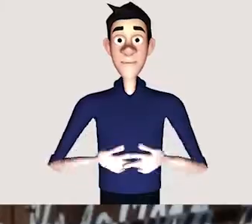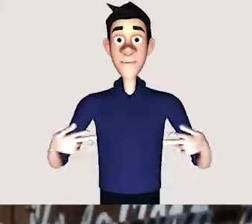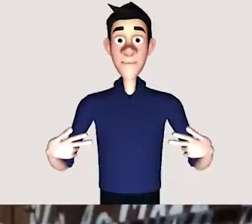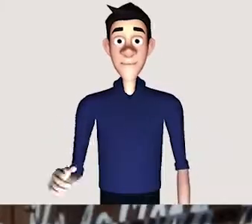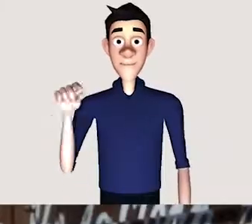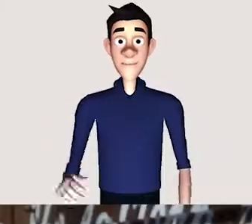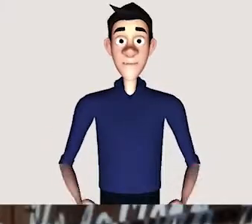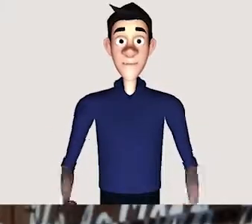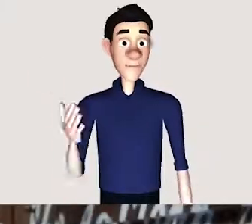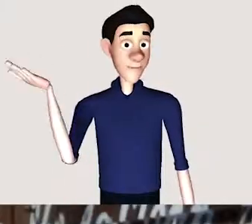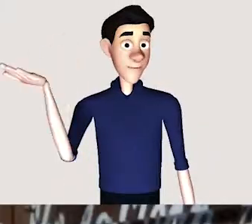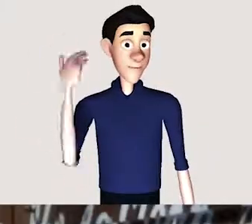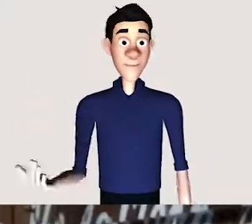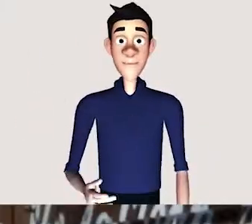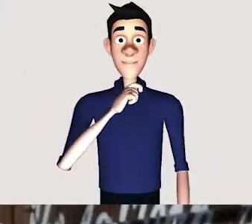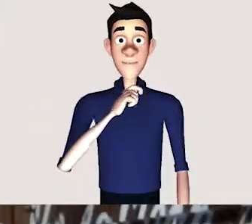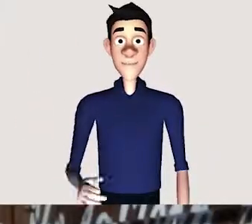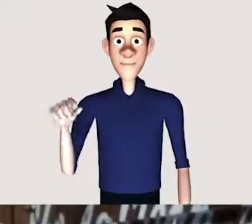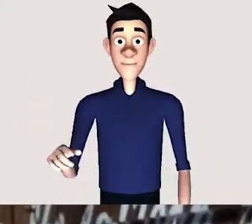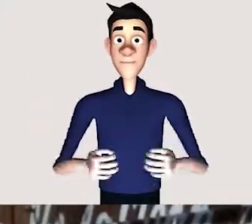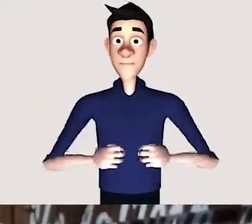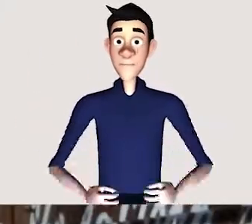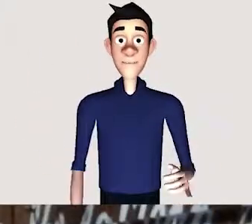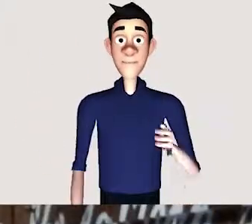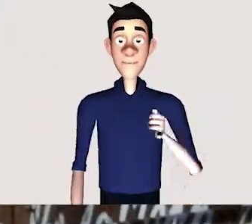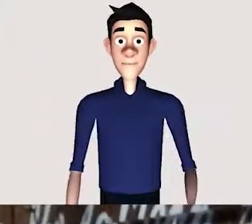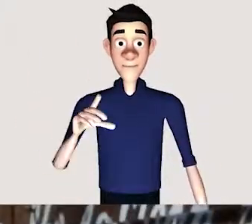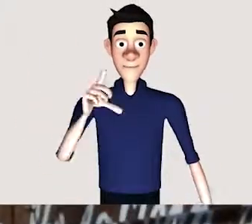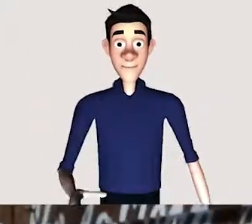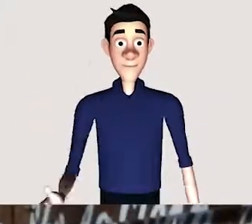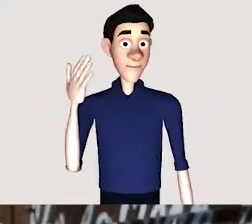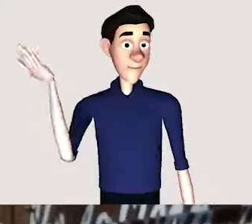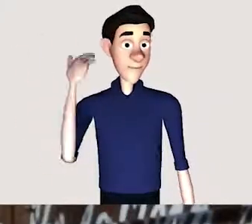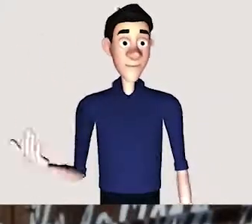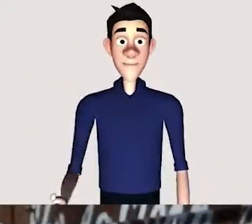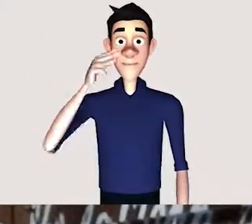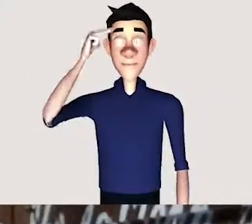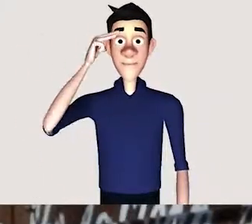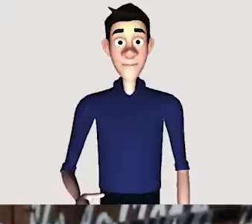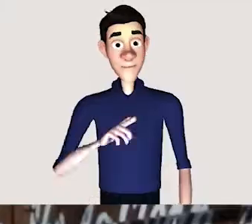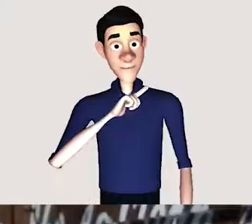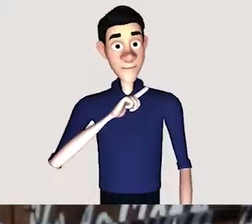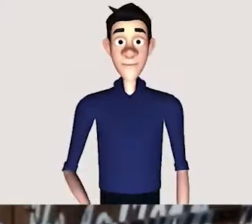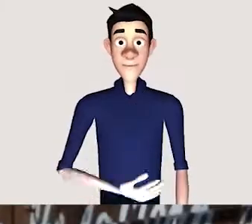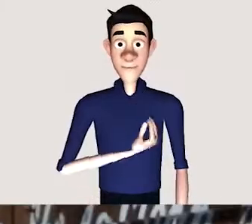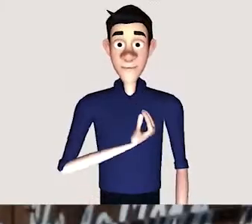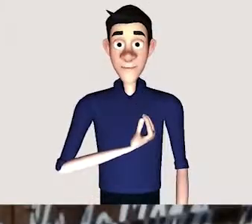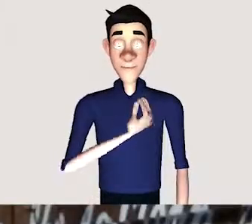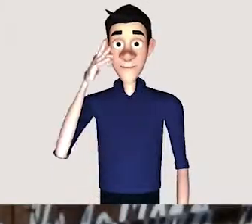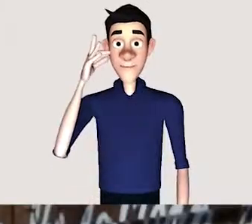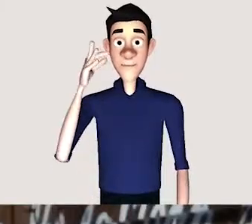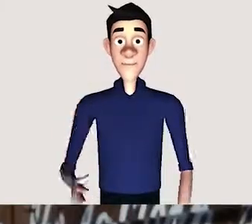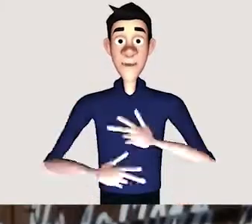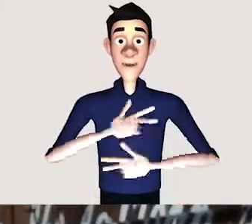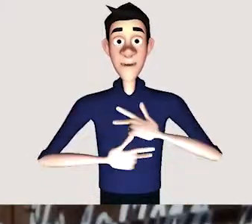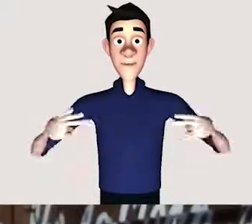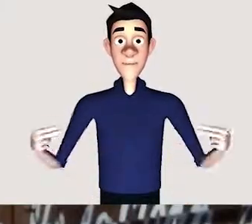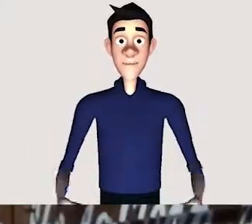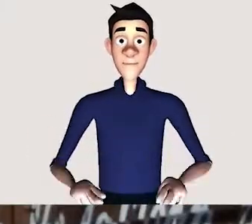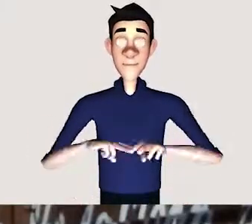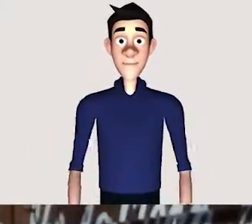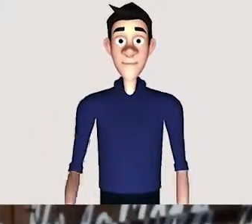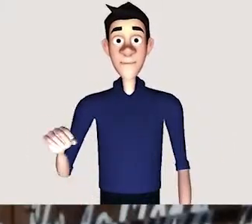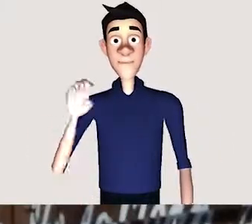que possa se referir a um determinado passado. A memória tem presença no presente. Portanto, é no